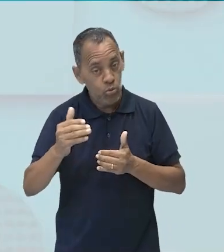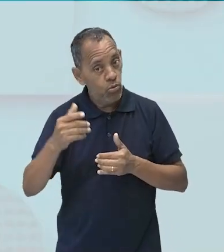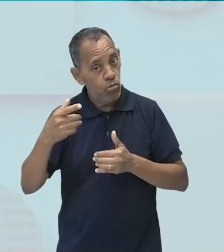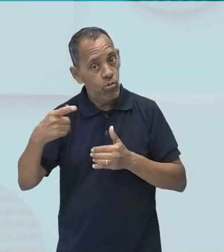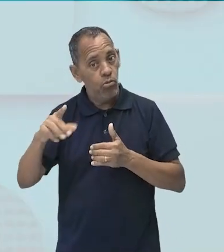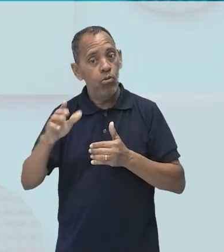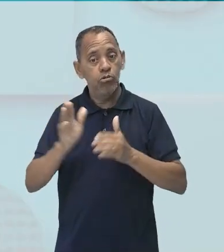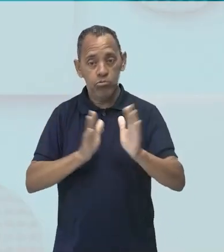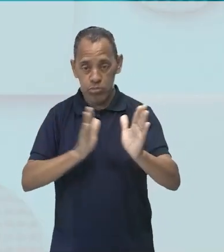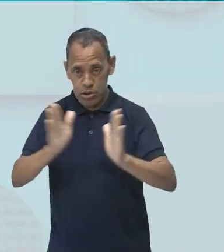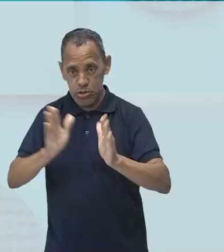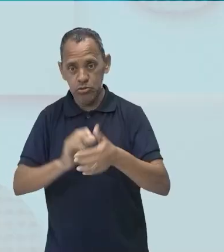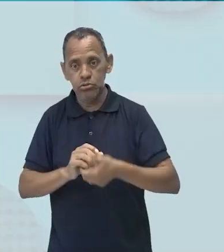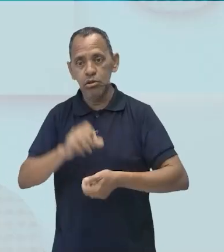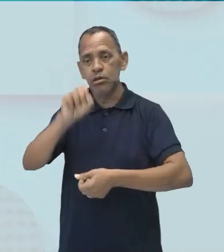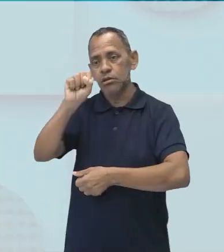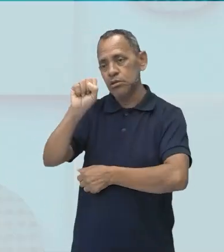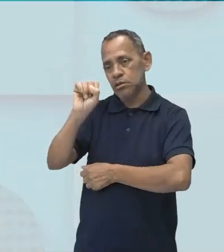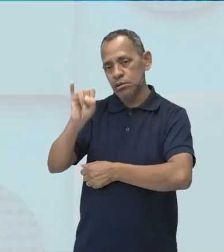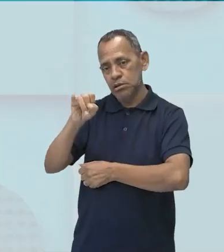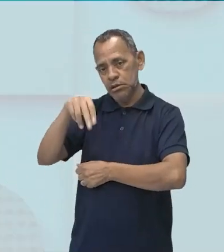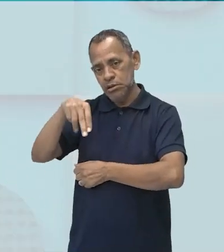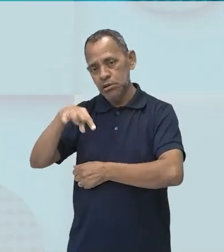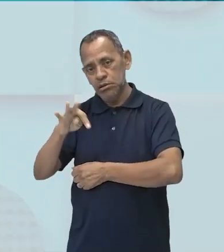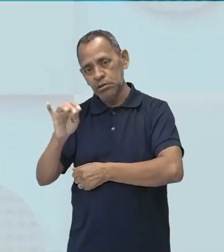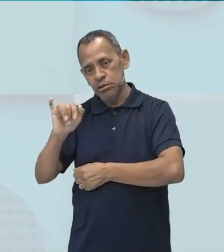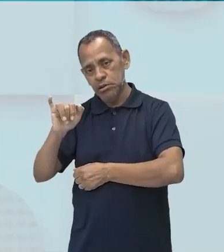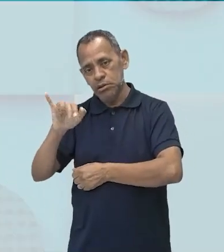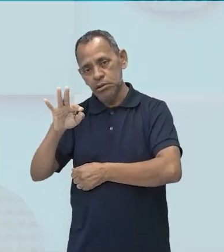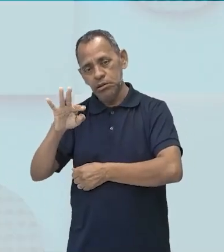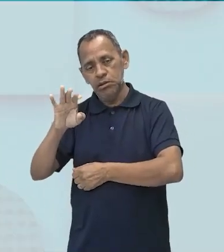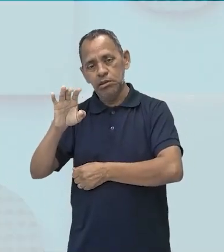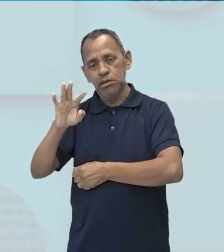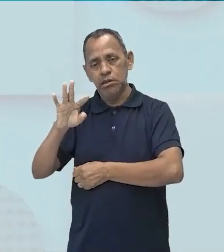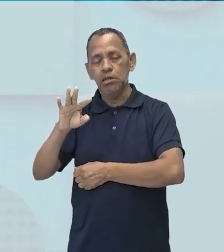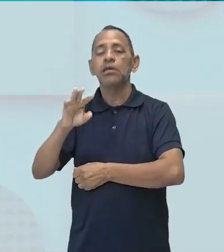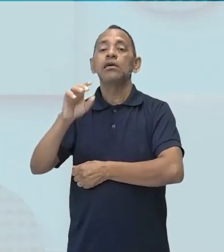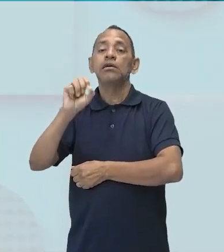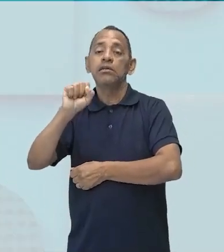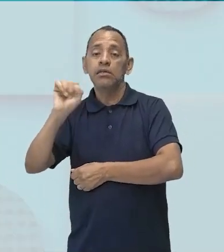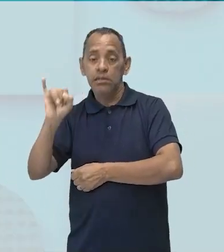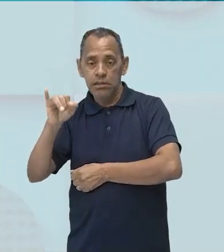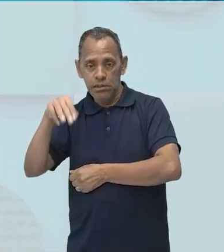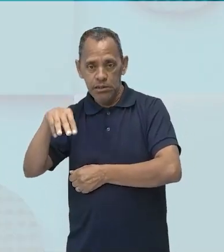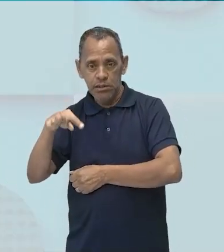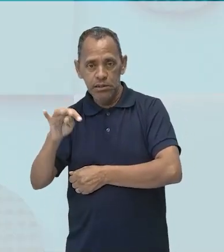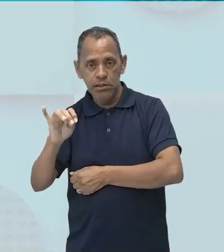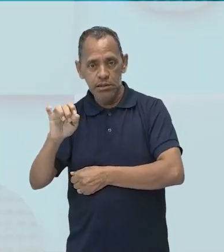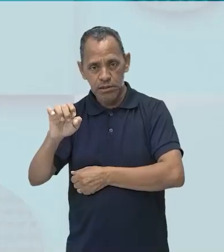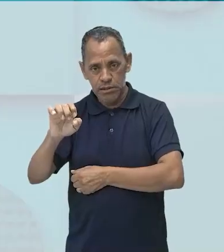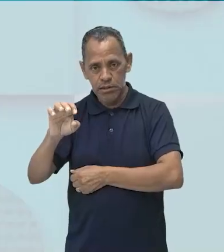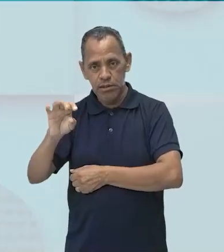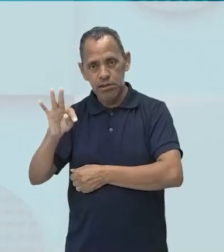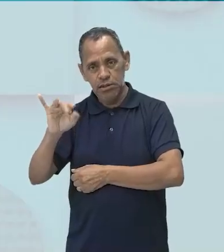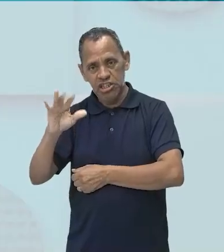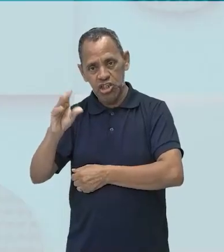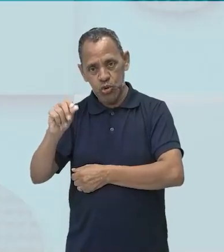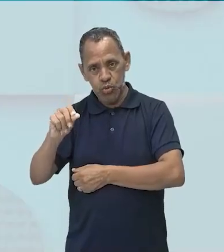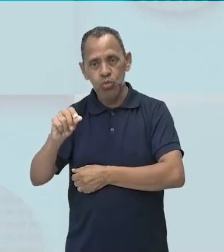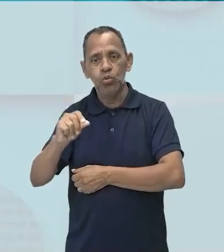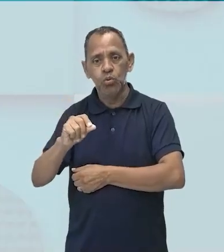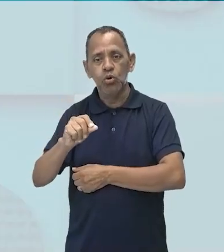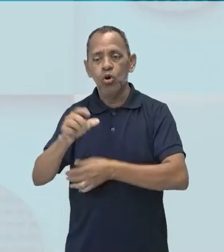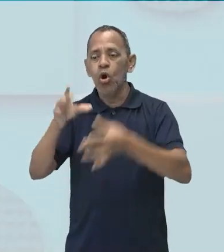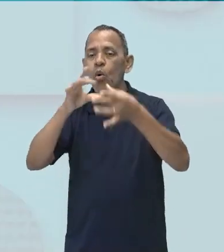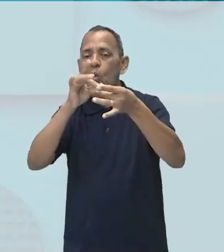cubismo. Eles voltam com as formas que eram reconhecíveis, mas eles trazem uma nova pegada. Eles fazem a